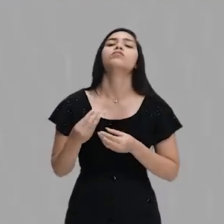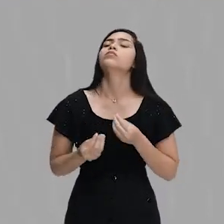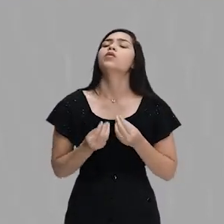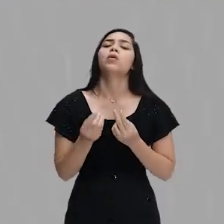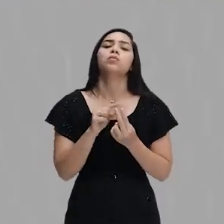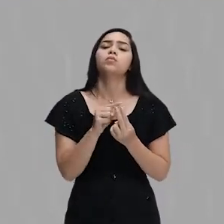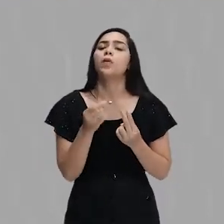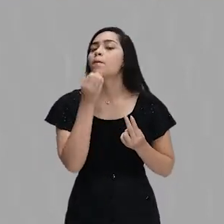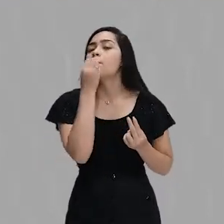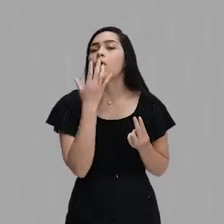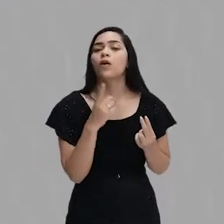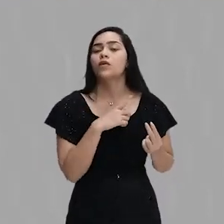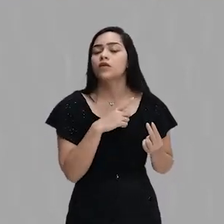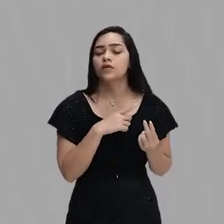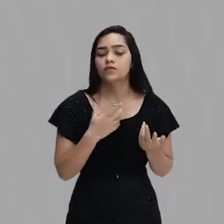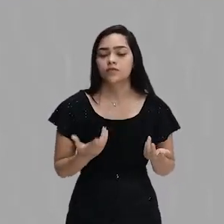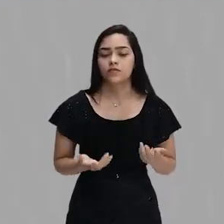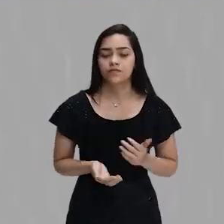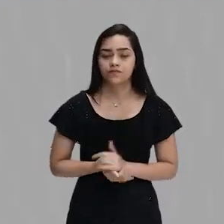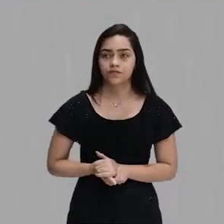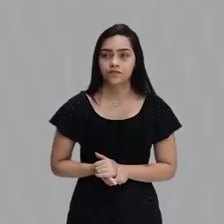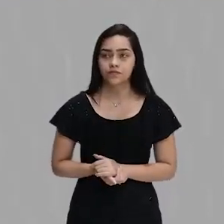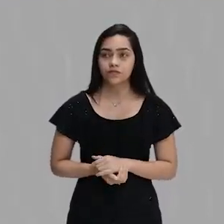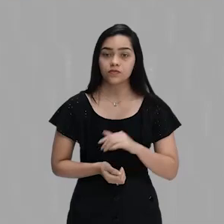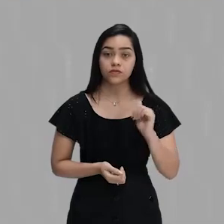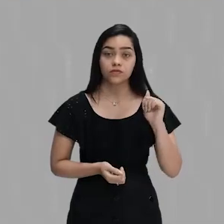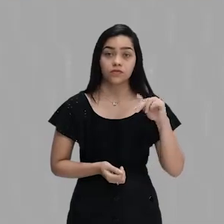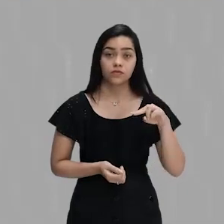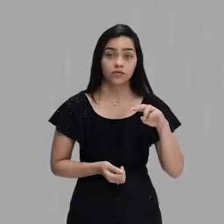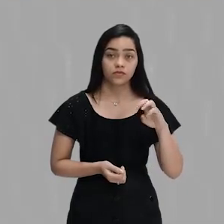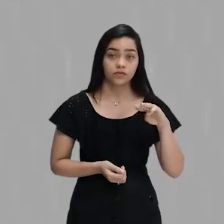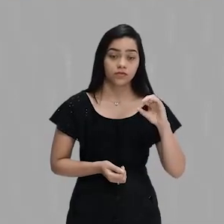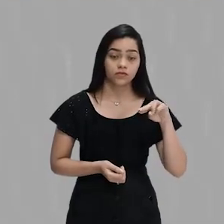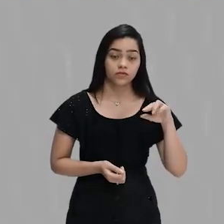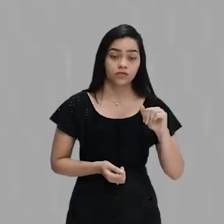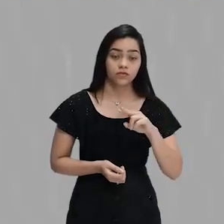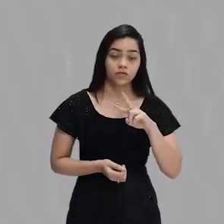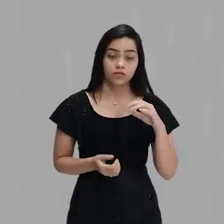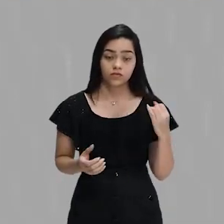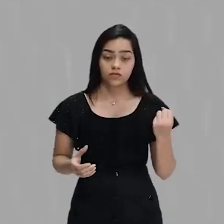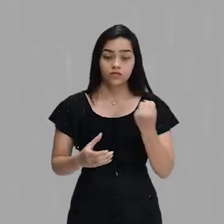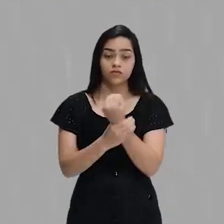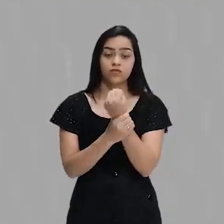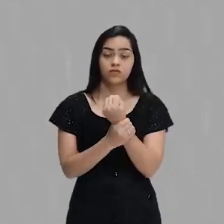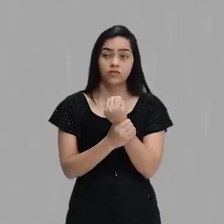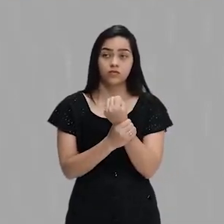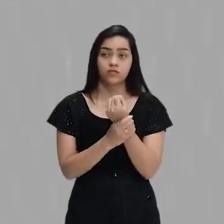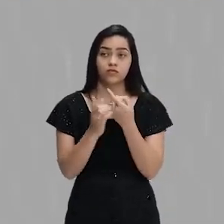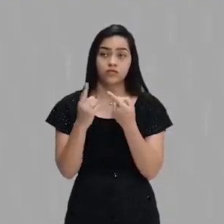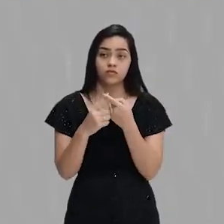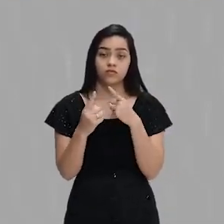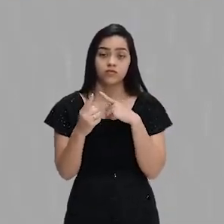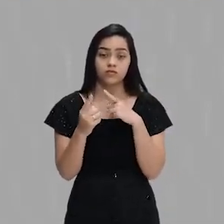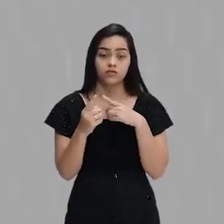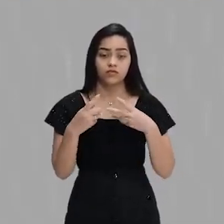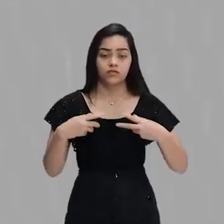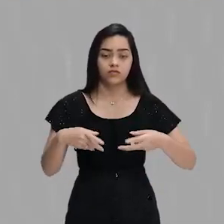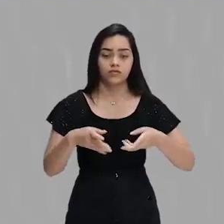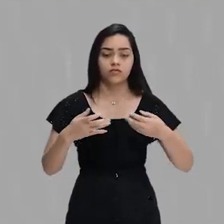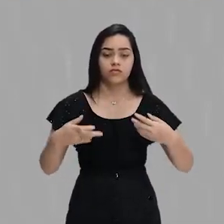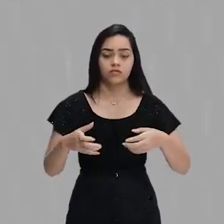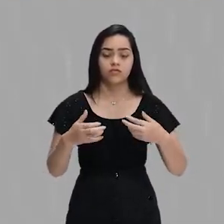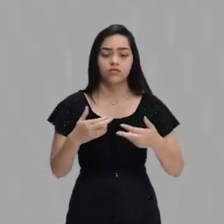vão se beneficiar dessa maneira? A anêmona, ela vai proteger esse caranguejo, porque ele tem um corpo mole, então ele tem